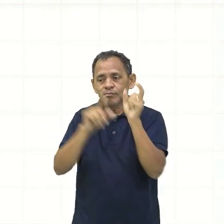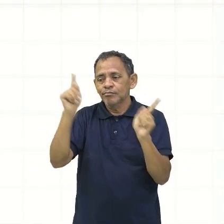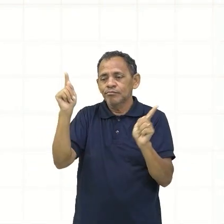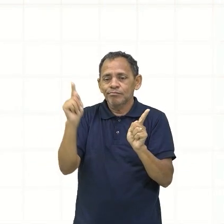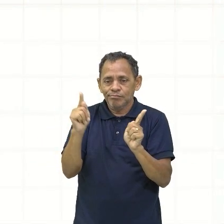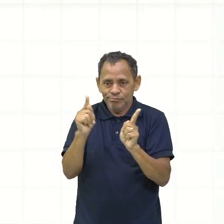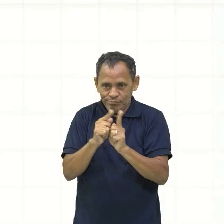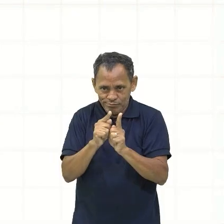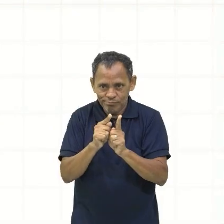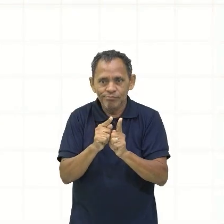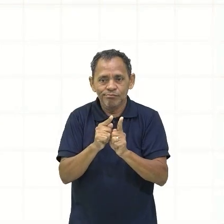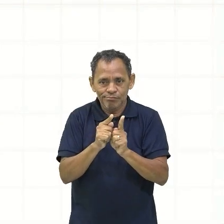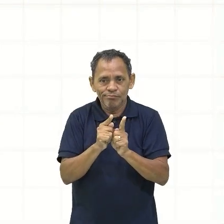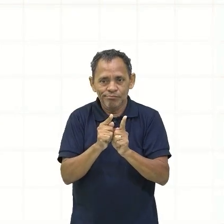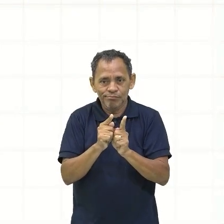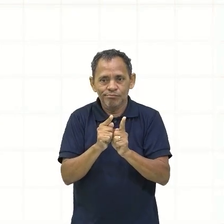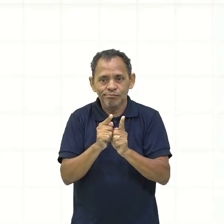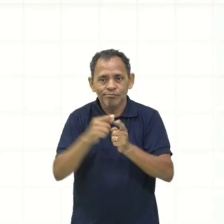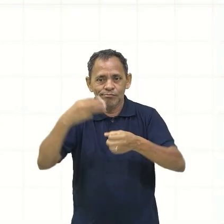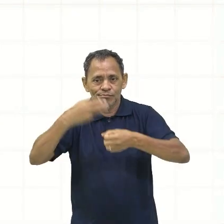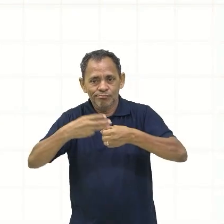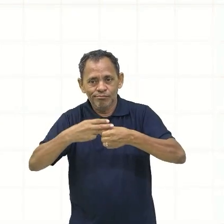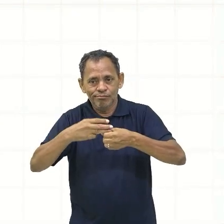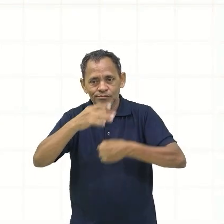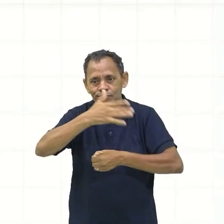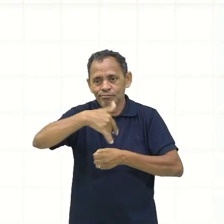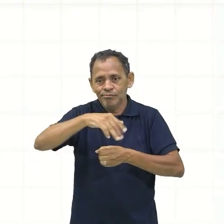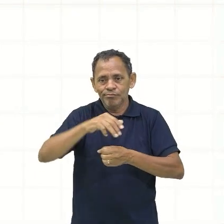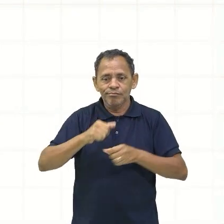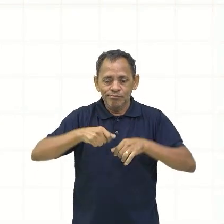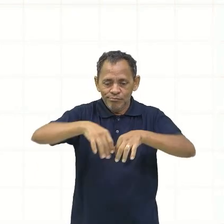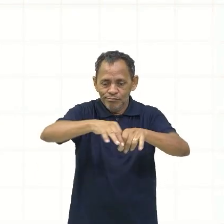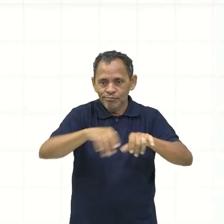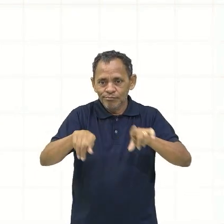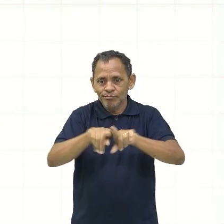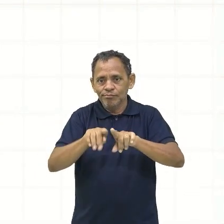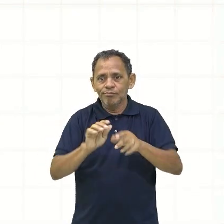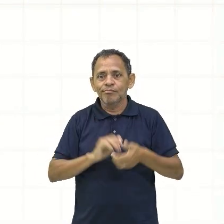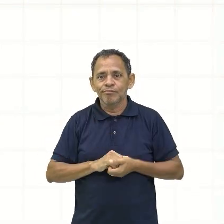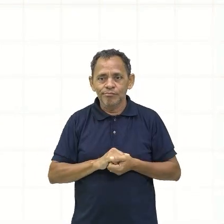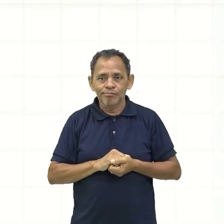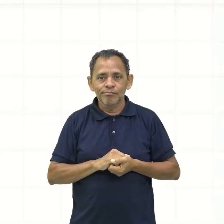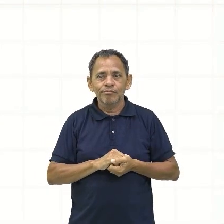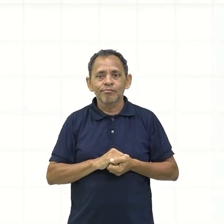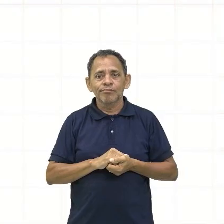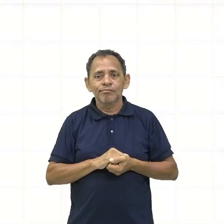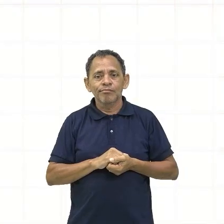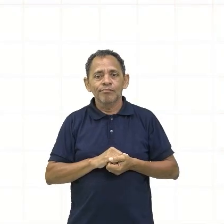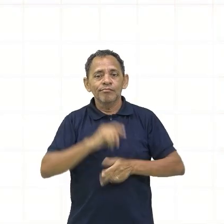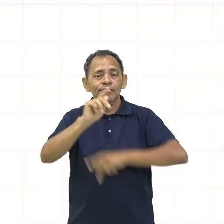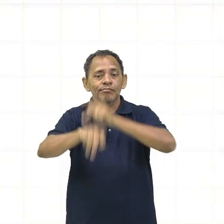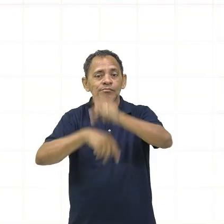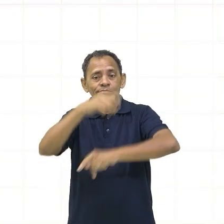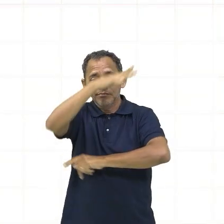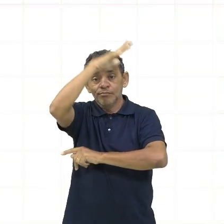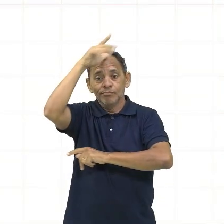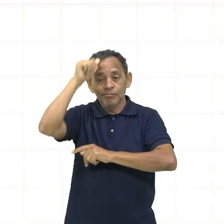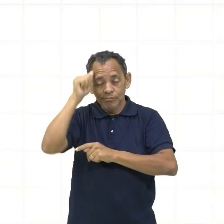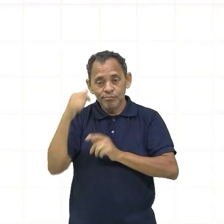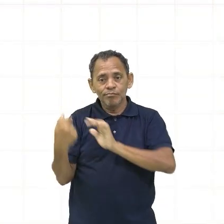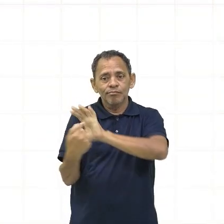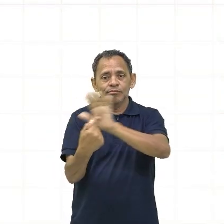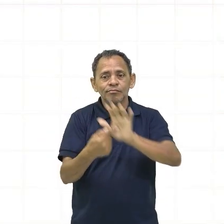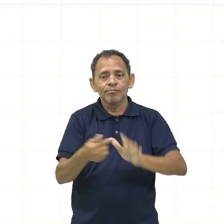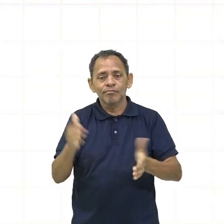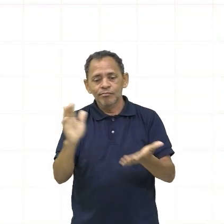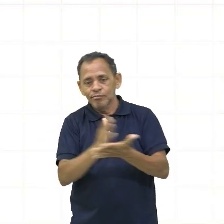área territorial. E agora, se tratando sobre a população do Amazonas, nós trazemos aqui alguns